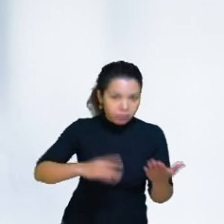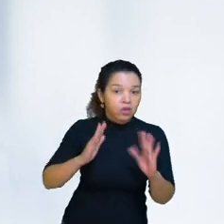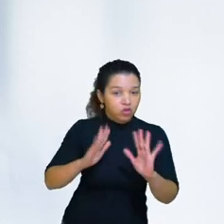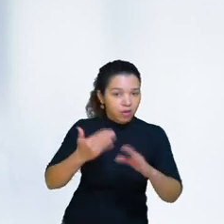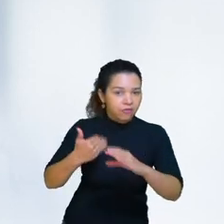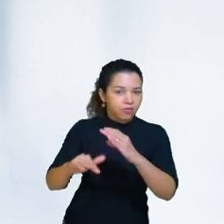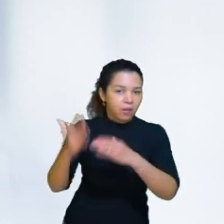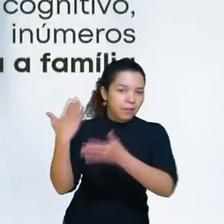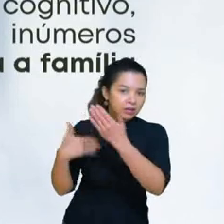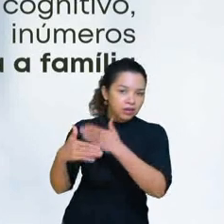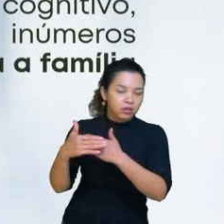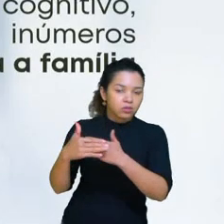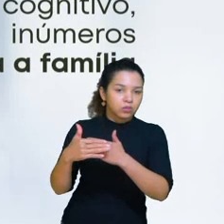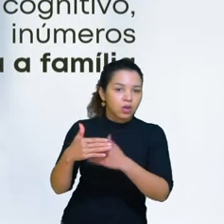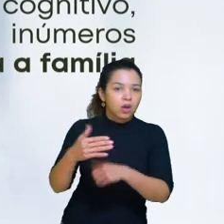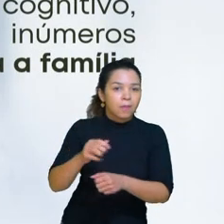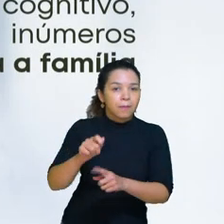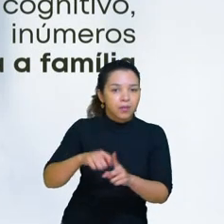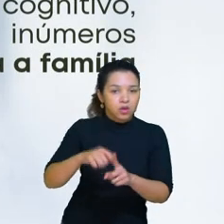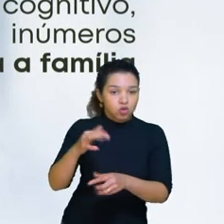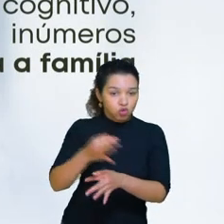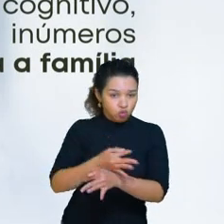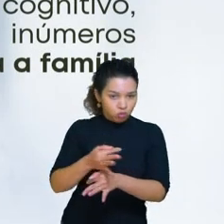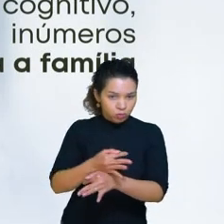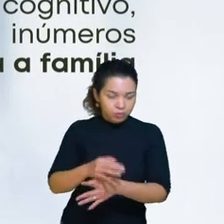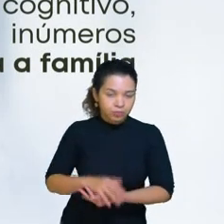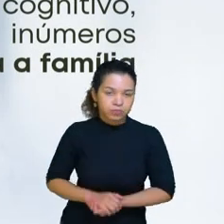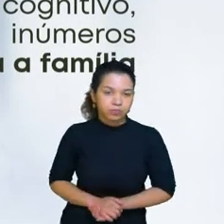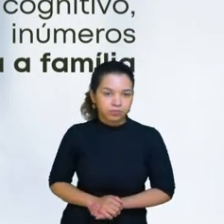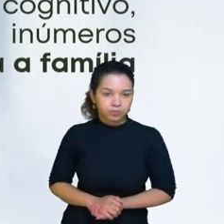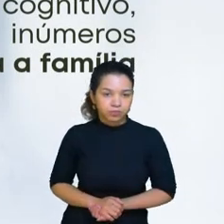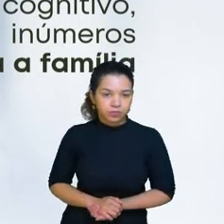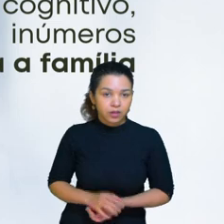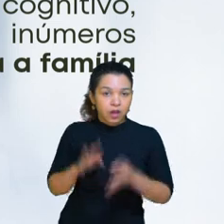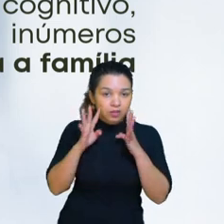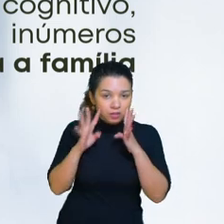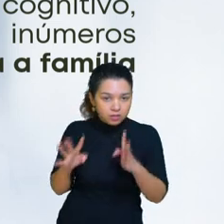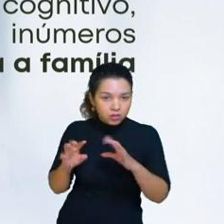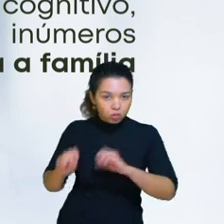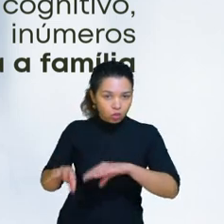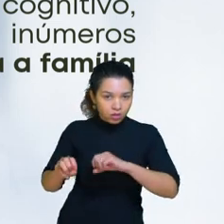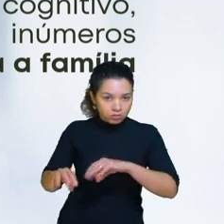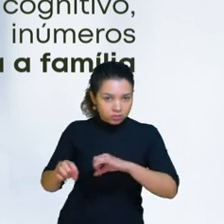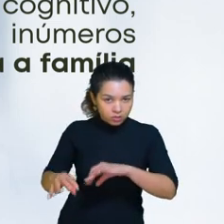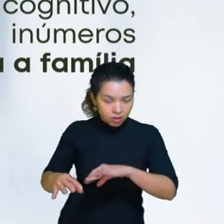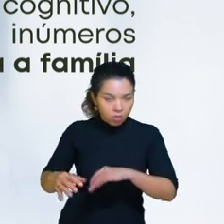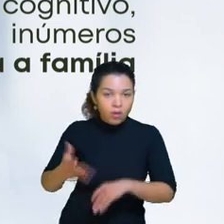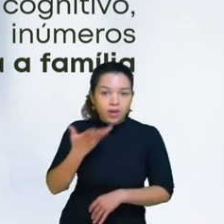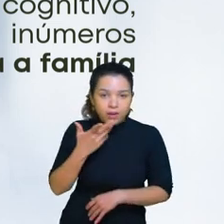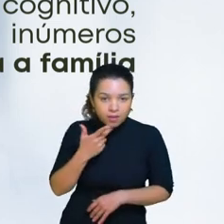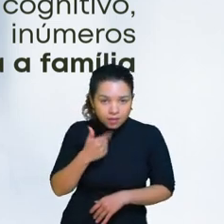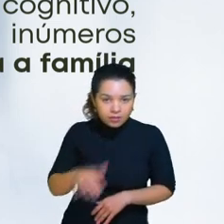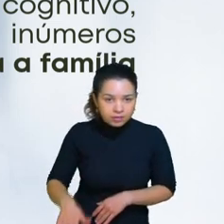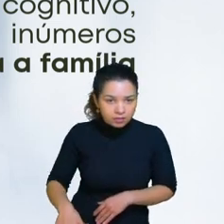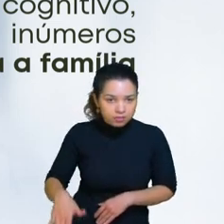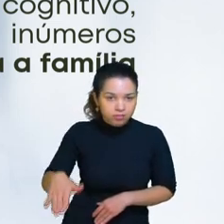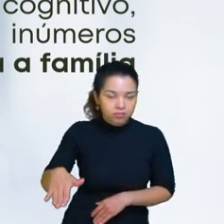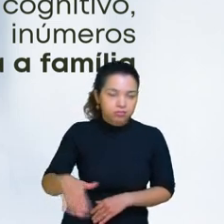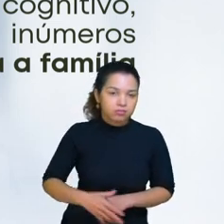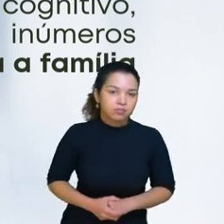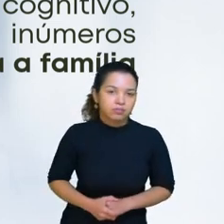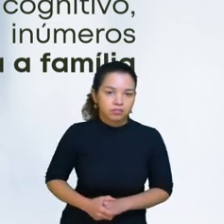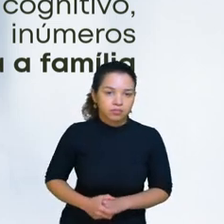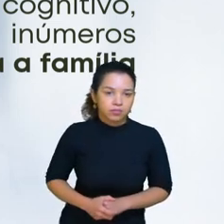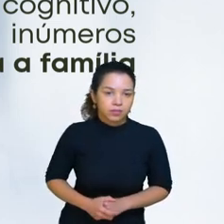Julho de 2024 então aqui atenção a educação da primeira infância né Eh esse material